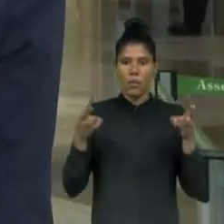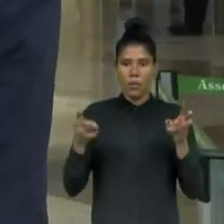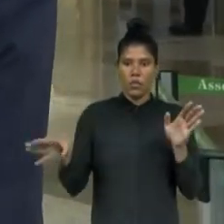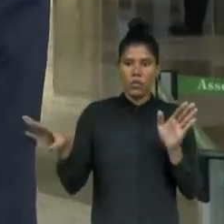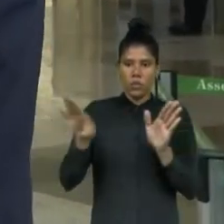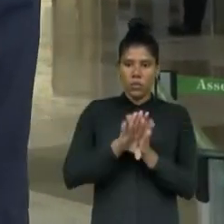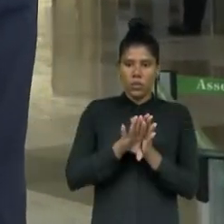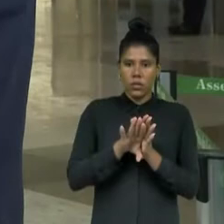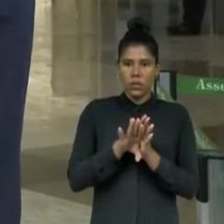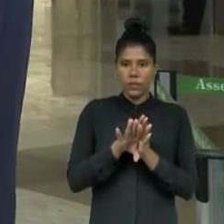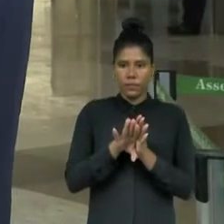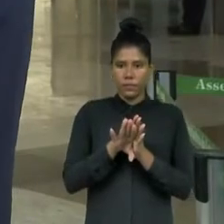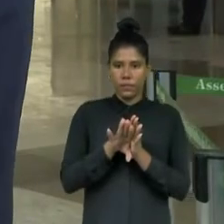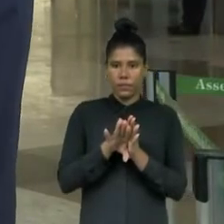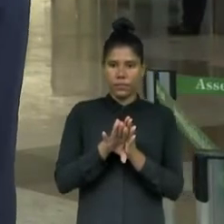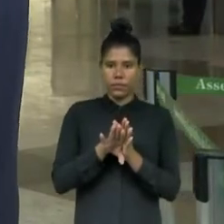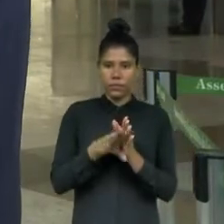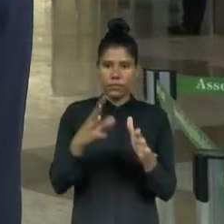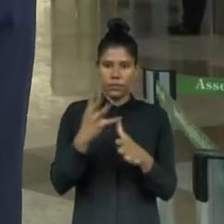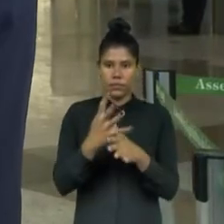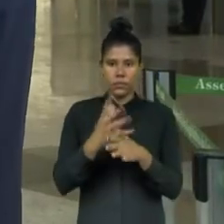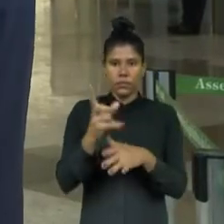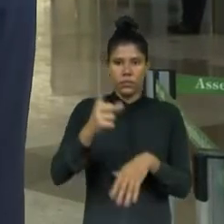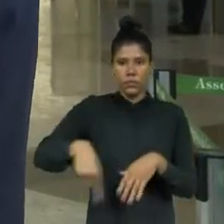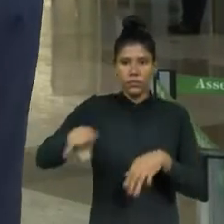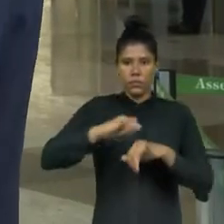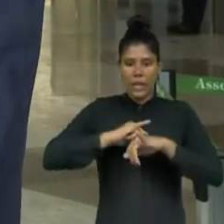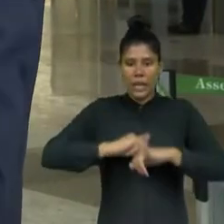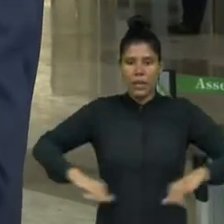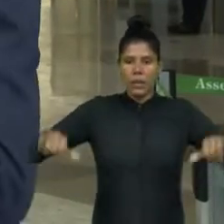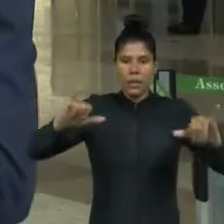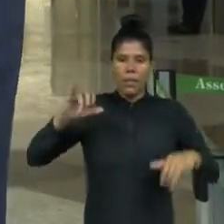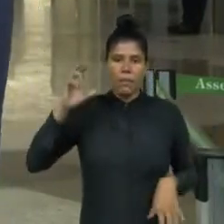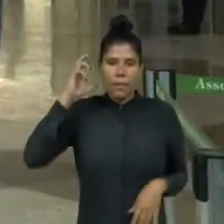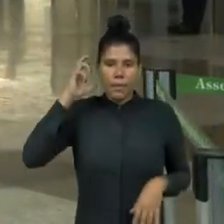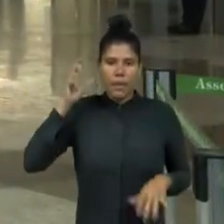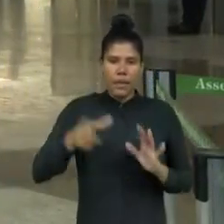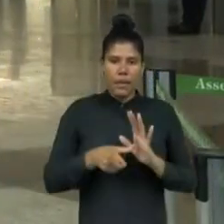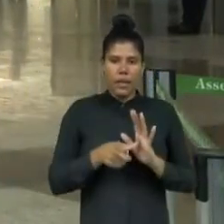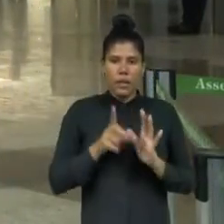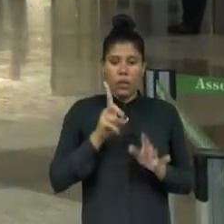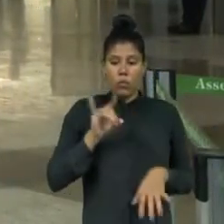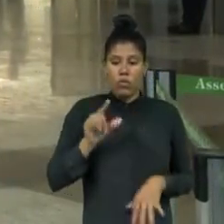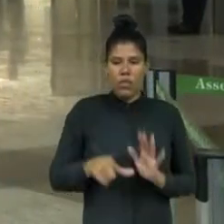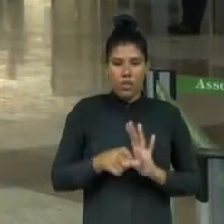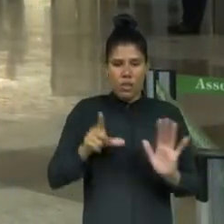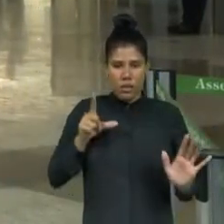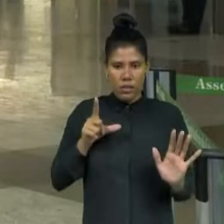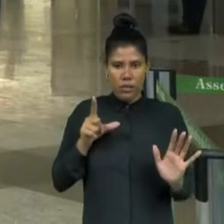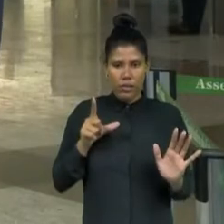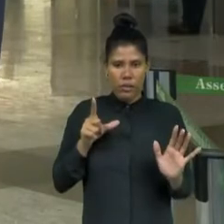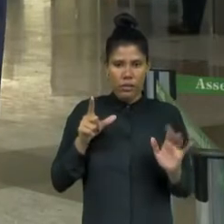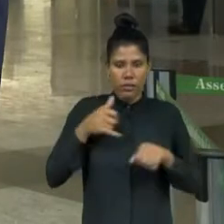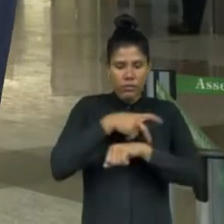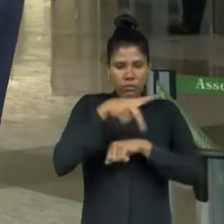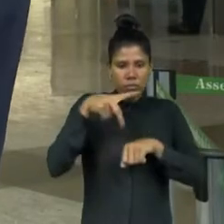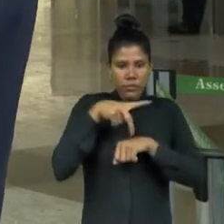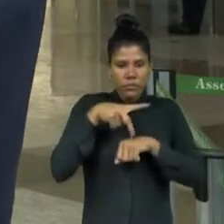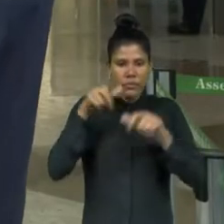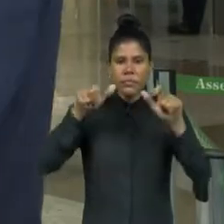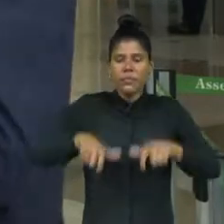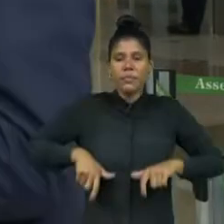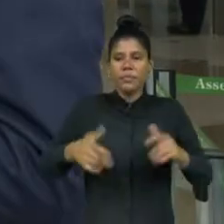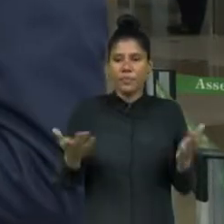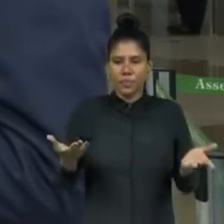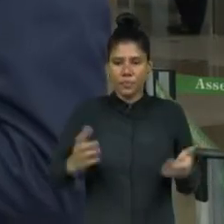chega em determinada cidade, aí vocês anunciam pela rádio, para a comunidade, um dia antes, para que todo mundo, ele fica numa praça, localizado, para que todo mundo